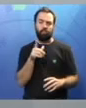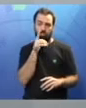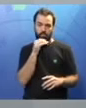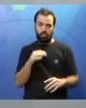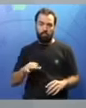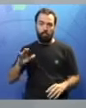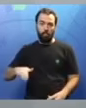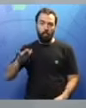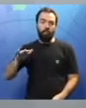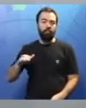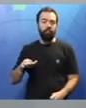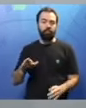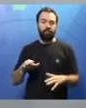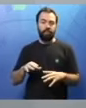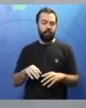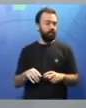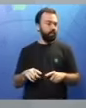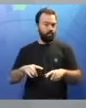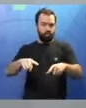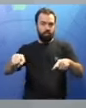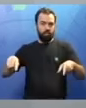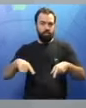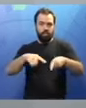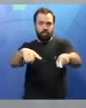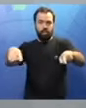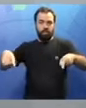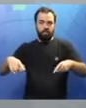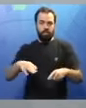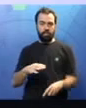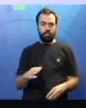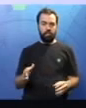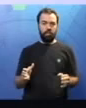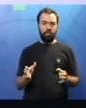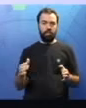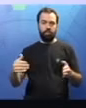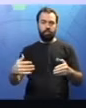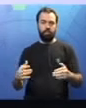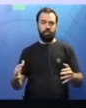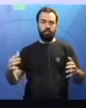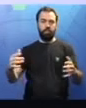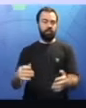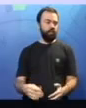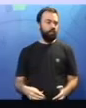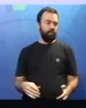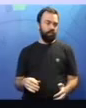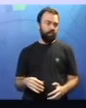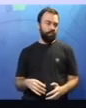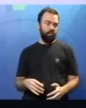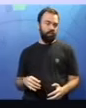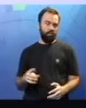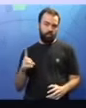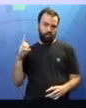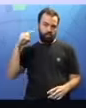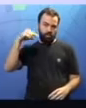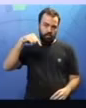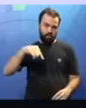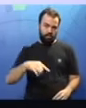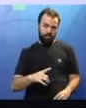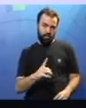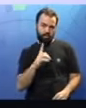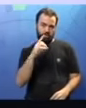água é uma fonte de perturbação. A ondulação formada por essa perturbação ela é denominada